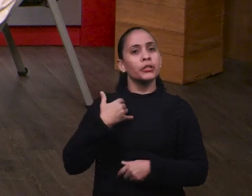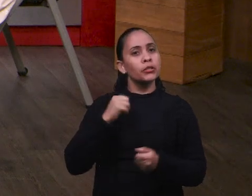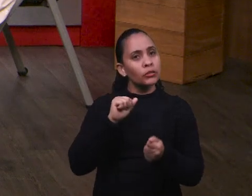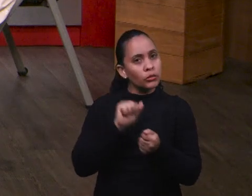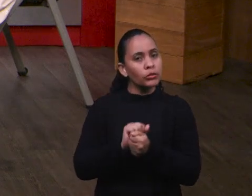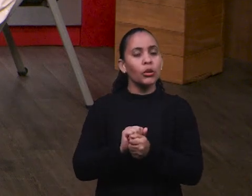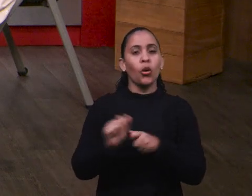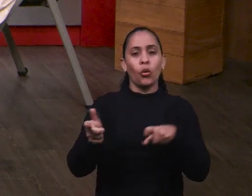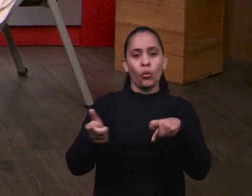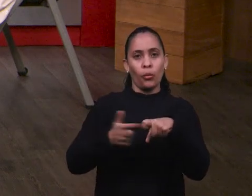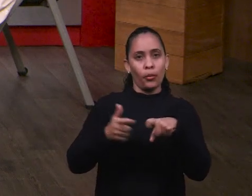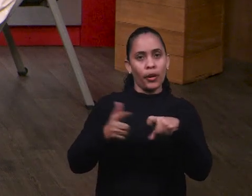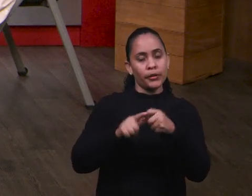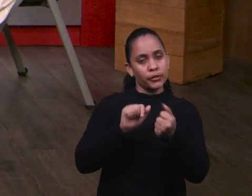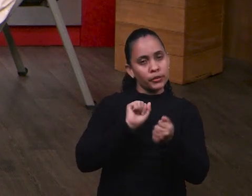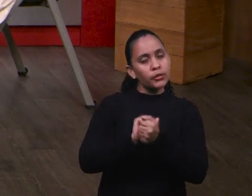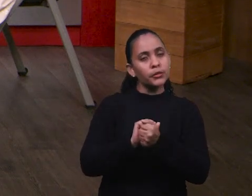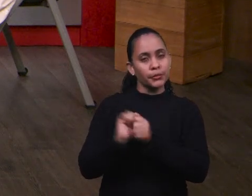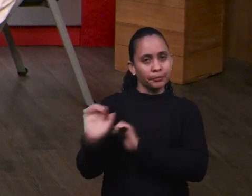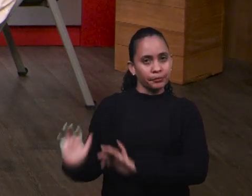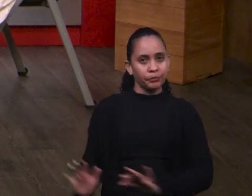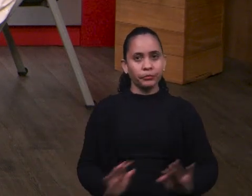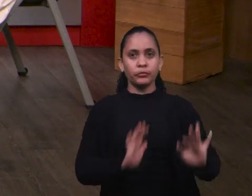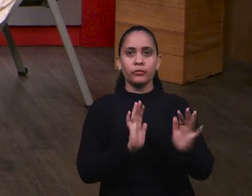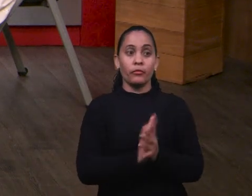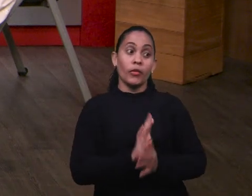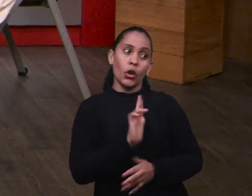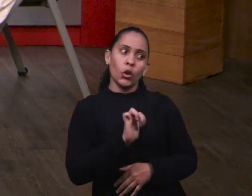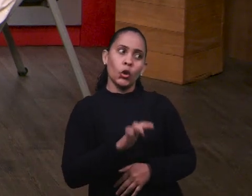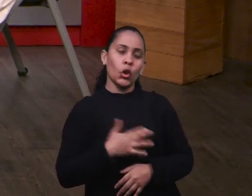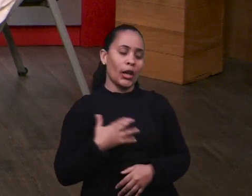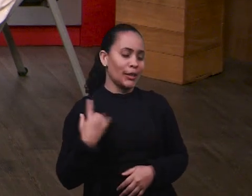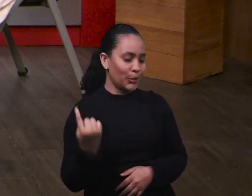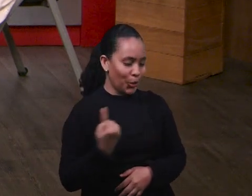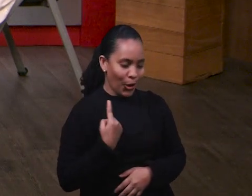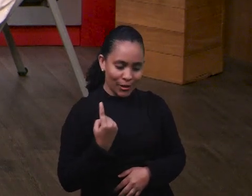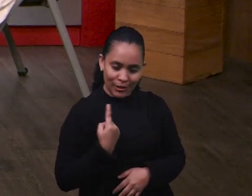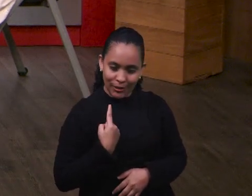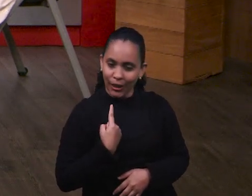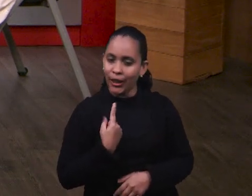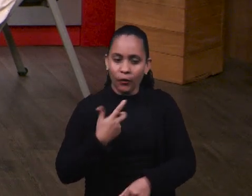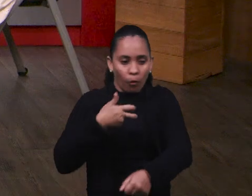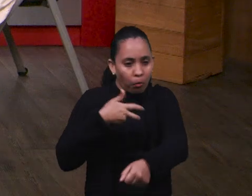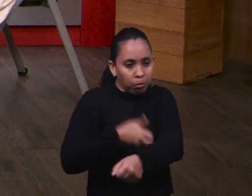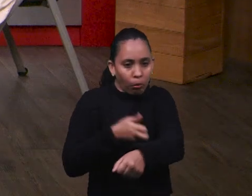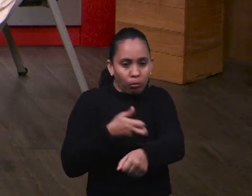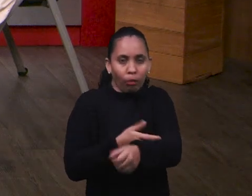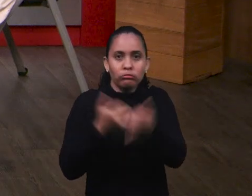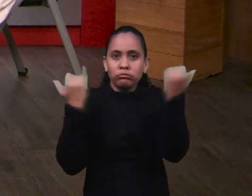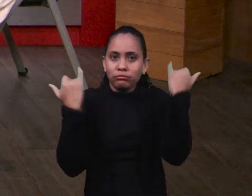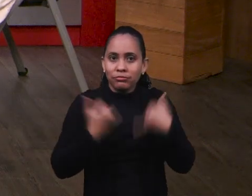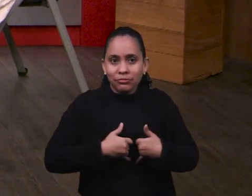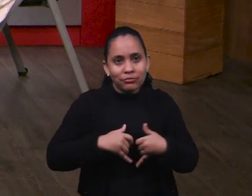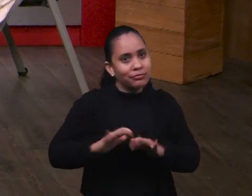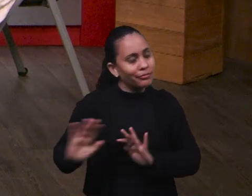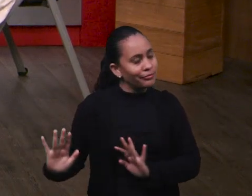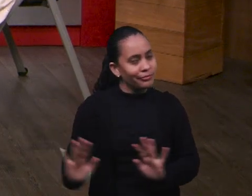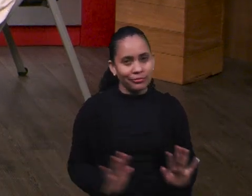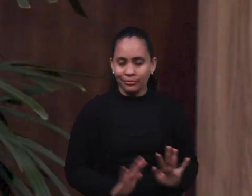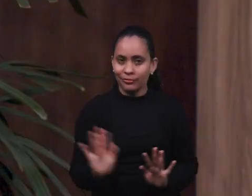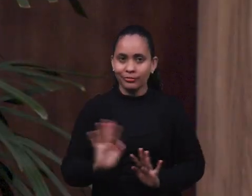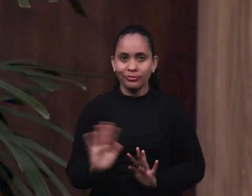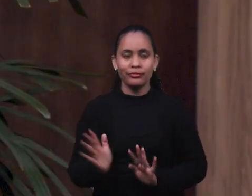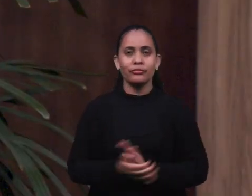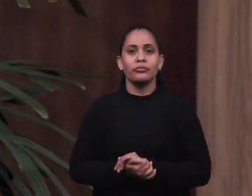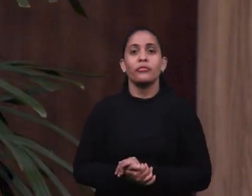esse acompanhamento do profissional de saúde. Realmente, então nunca façam sozinhos. Não, Pelo amor de Deus.